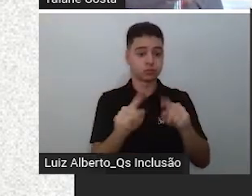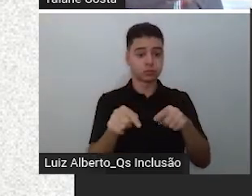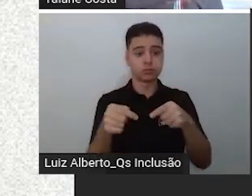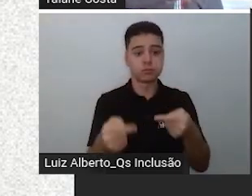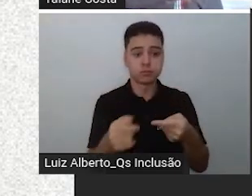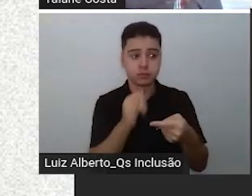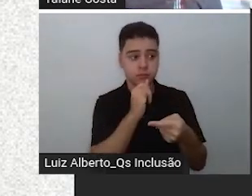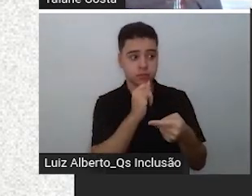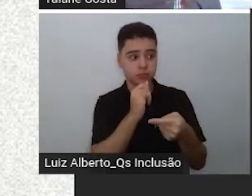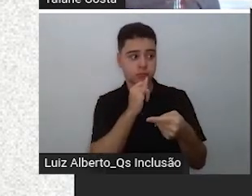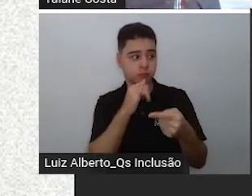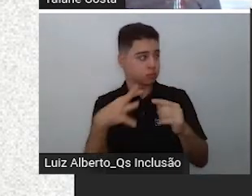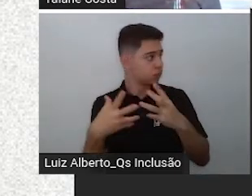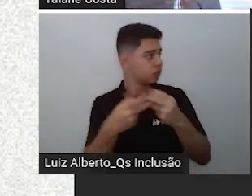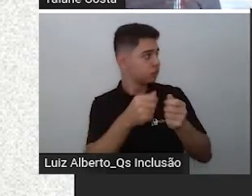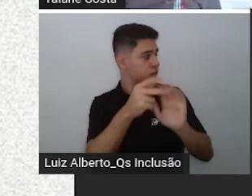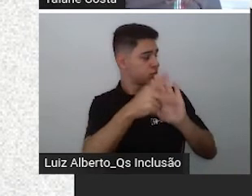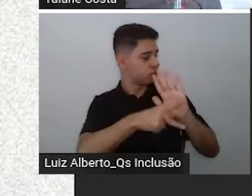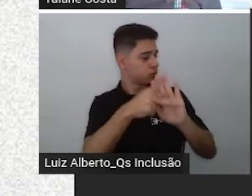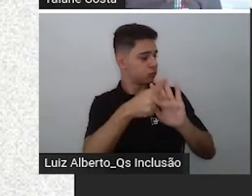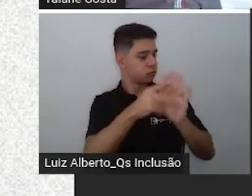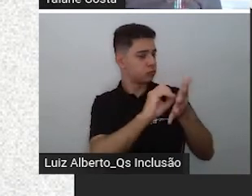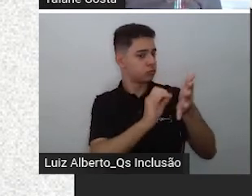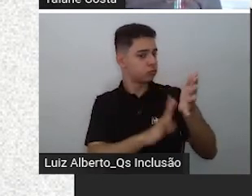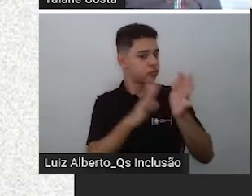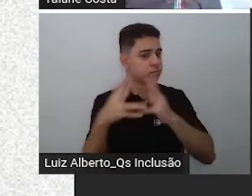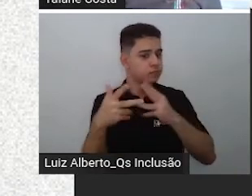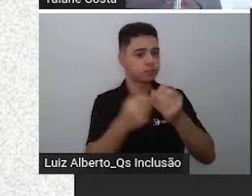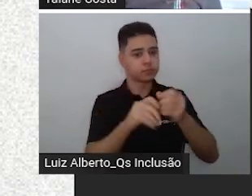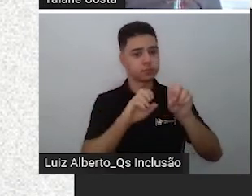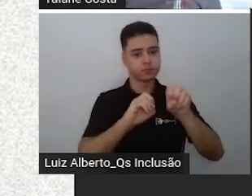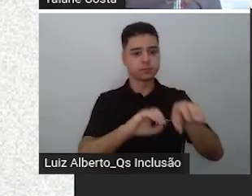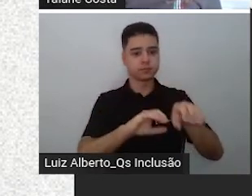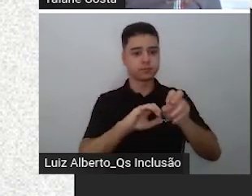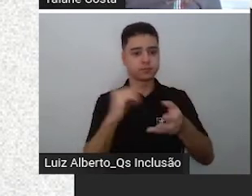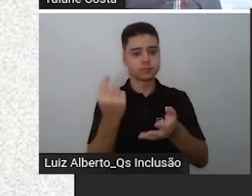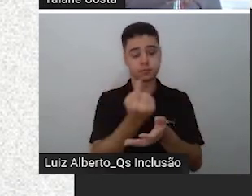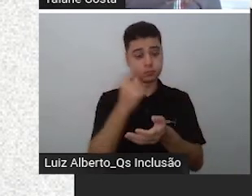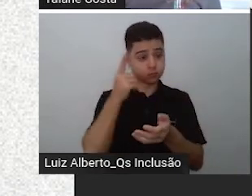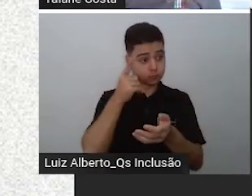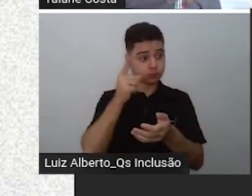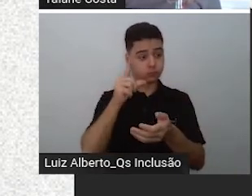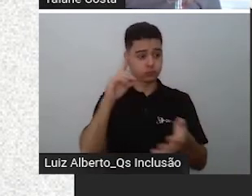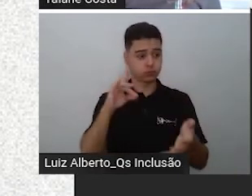por meio dessas ações educativas que a gente consegue